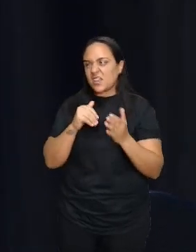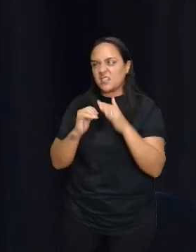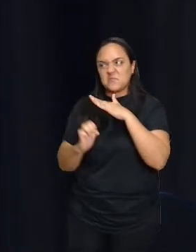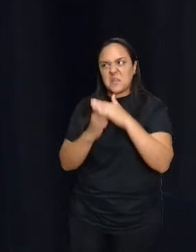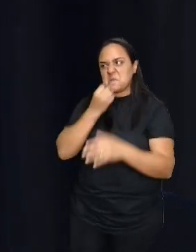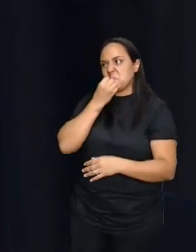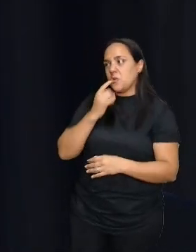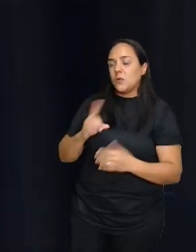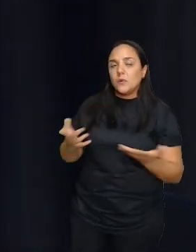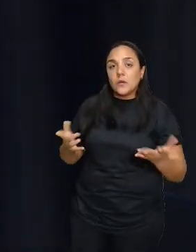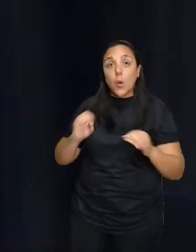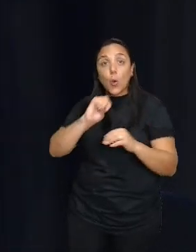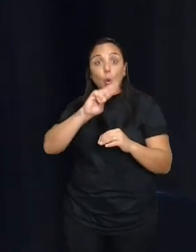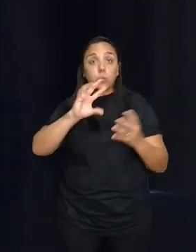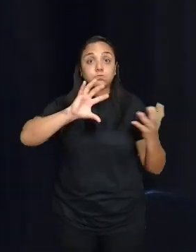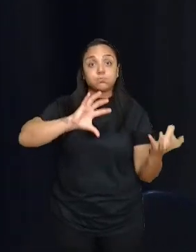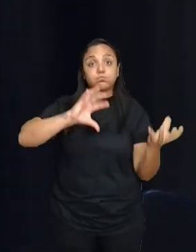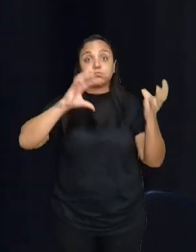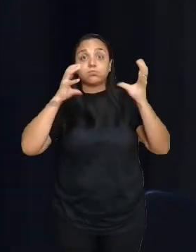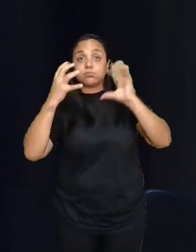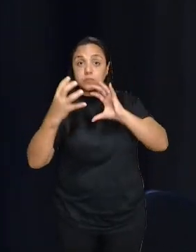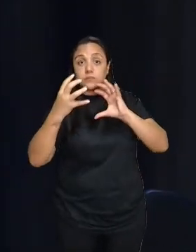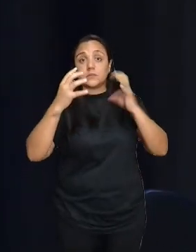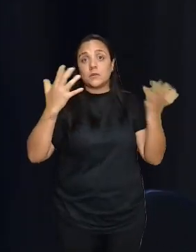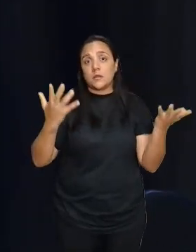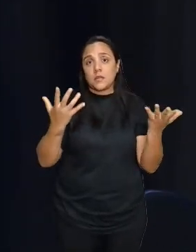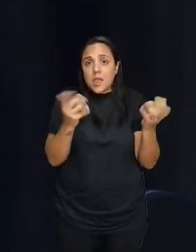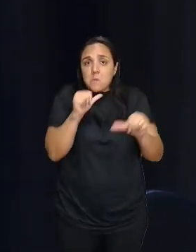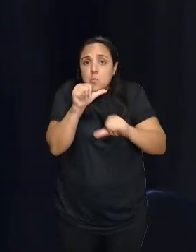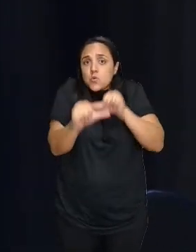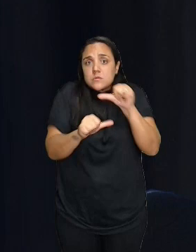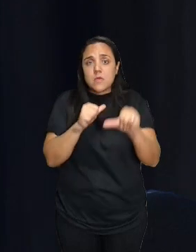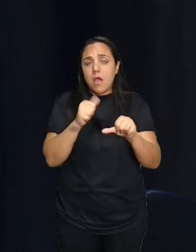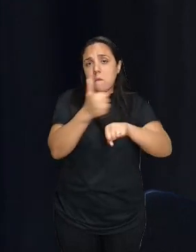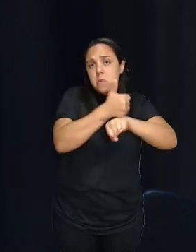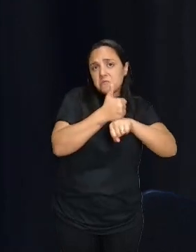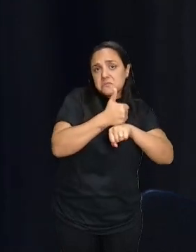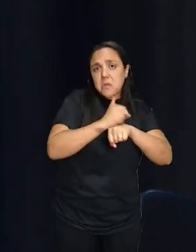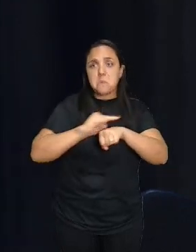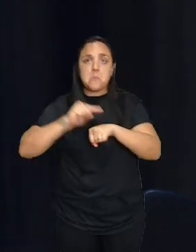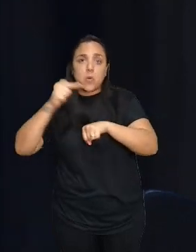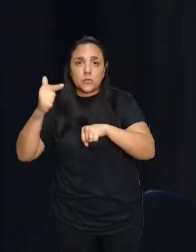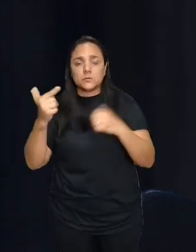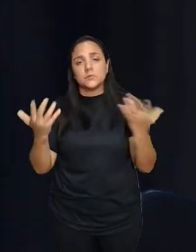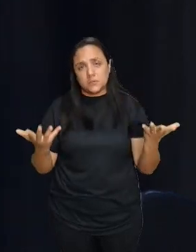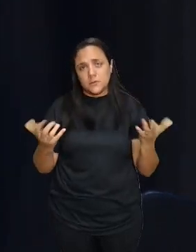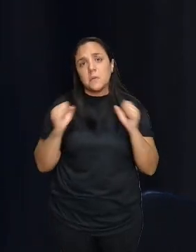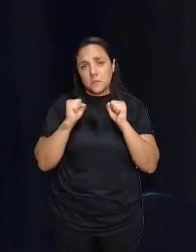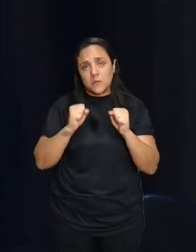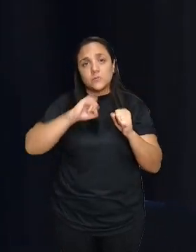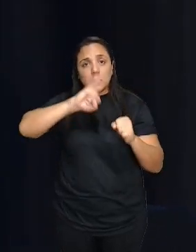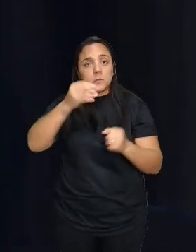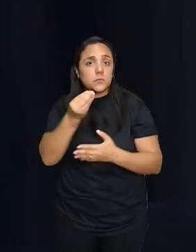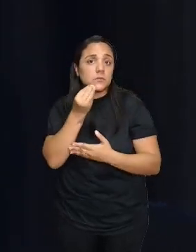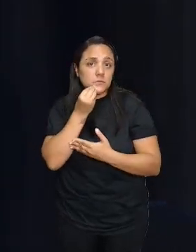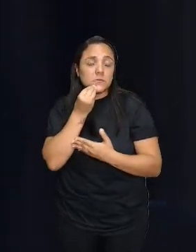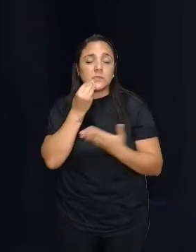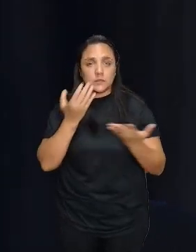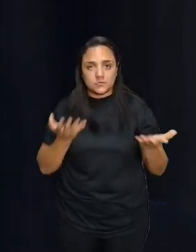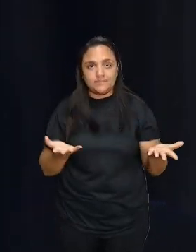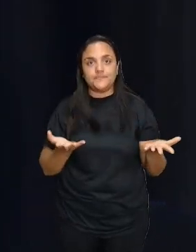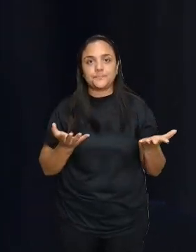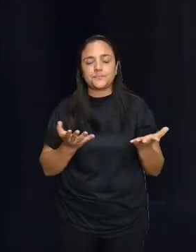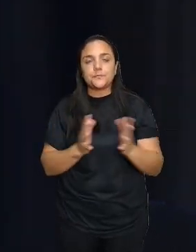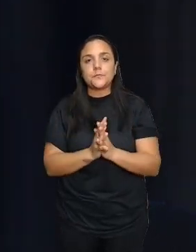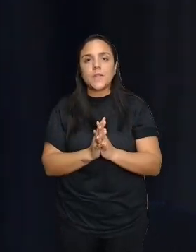uma mudança, uma transição de carreira para algo que faça mais sentido. Então, acho que tem aí, é como você fala, é mais do que... Não